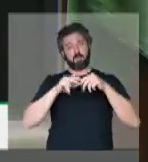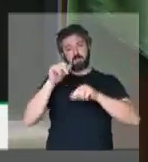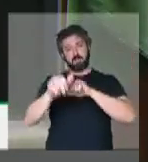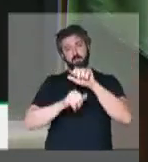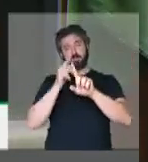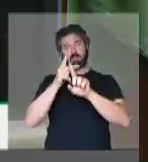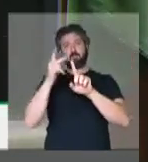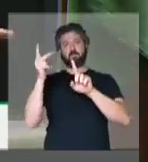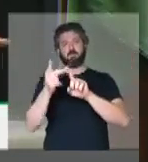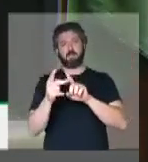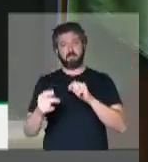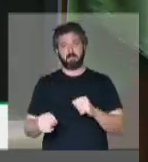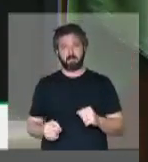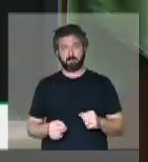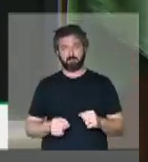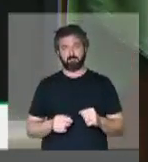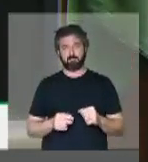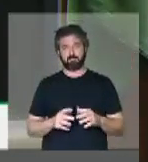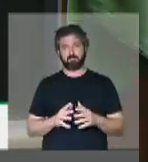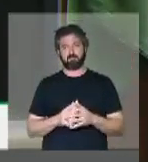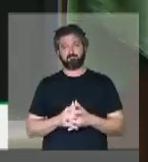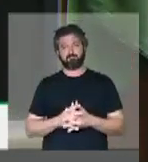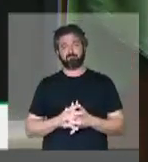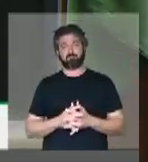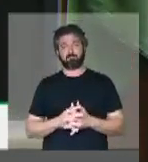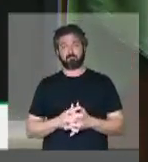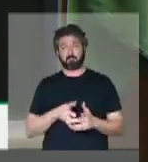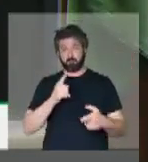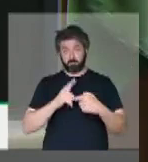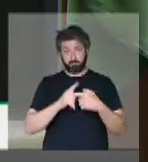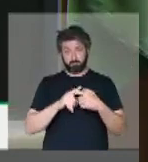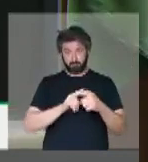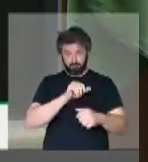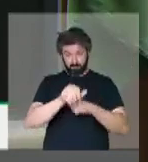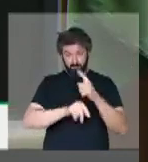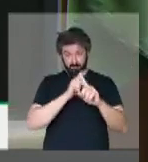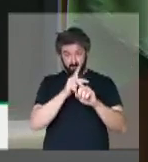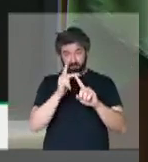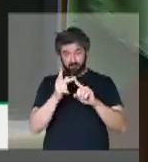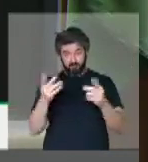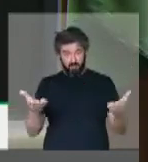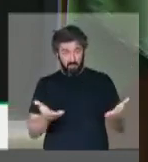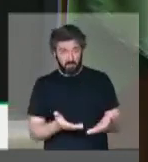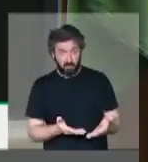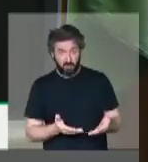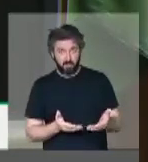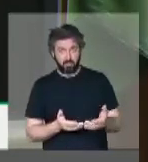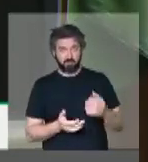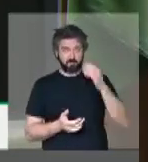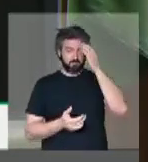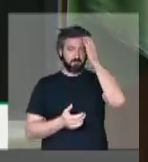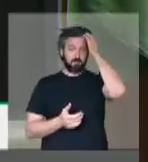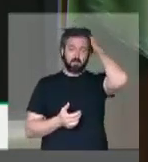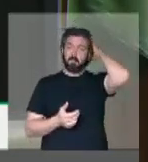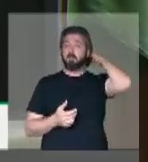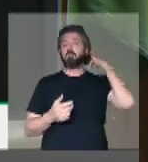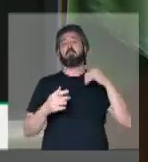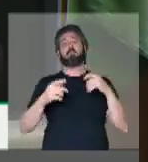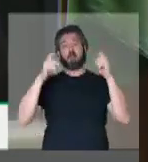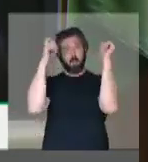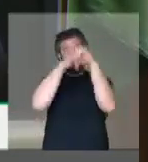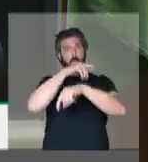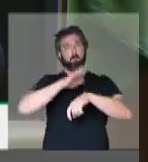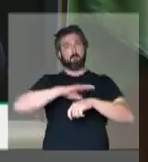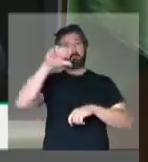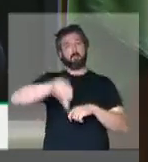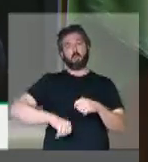reforma tributária, ou com essa reforma previdenciária, porque essa reforma previdenciária ainda mais vai